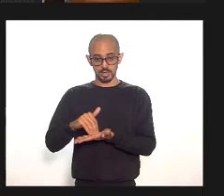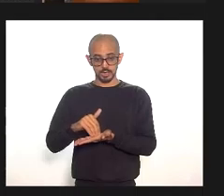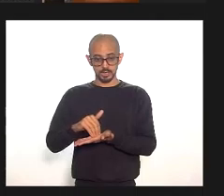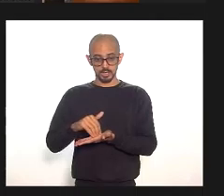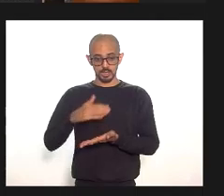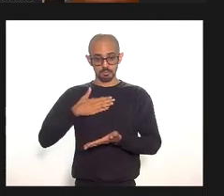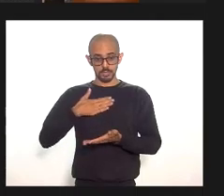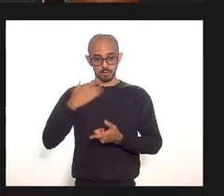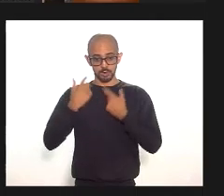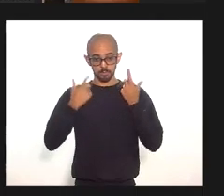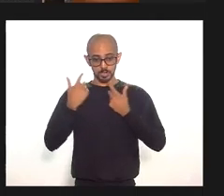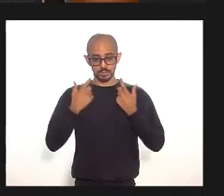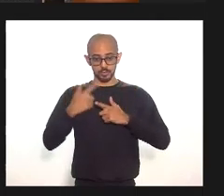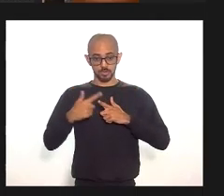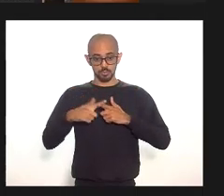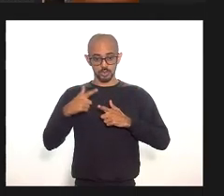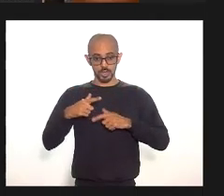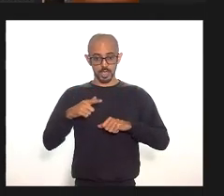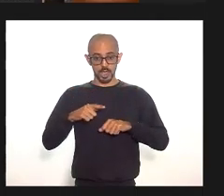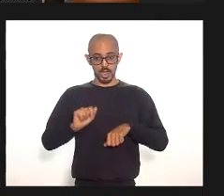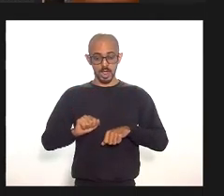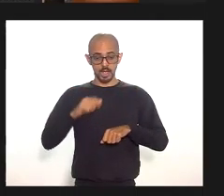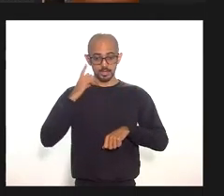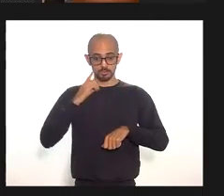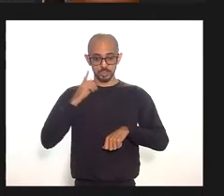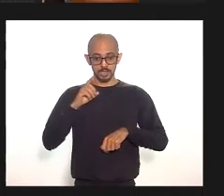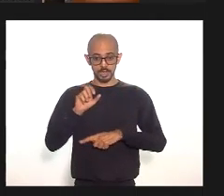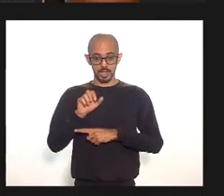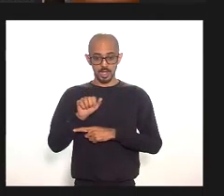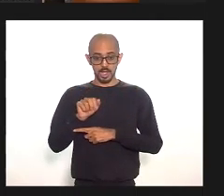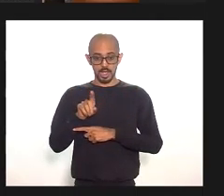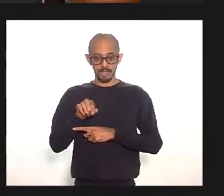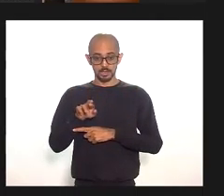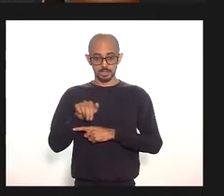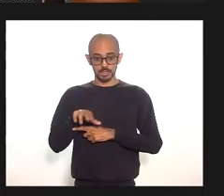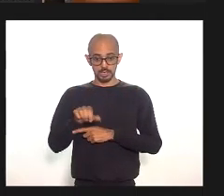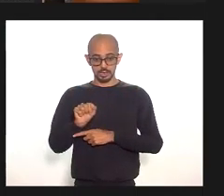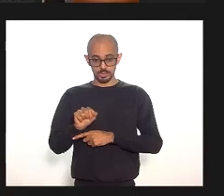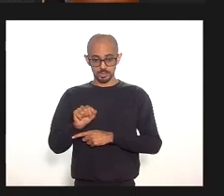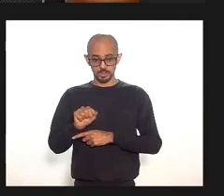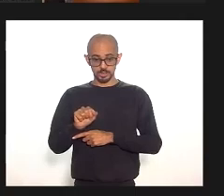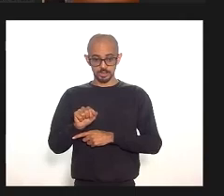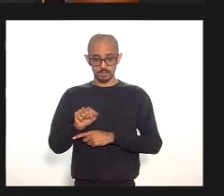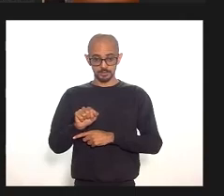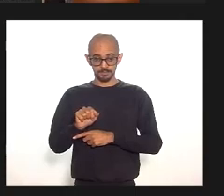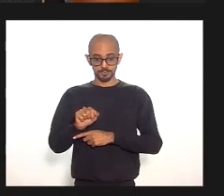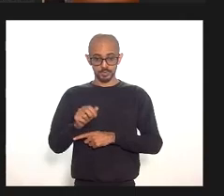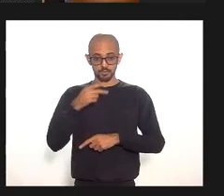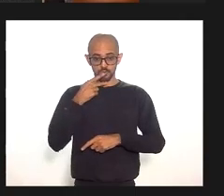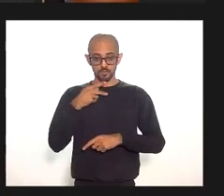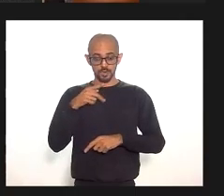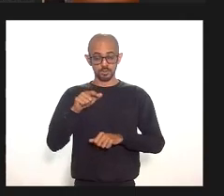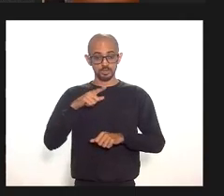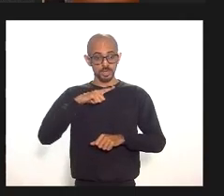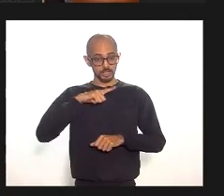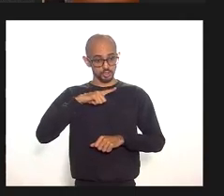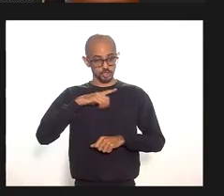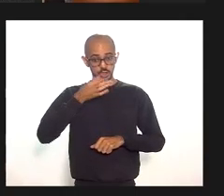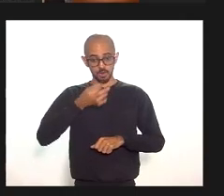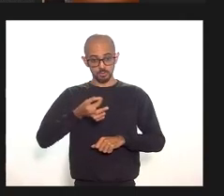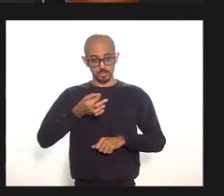é que a deputada Adriana Baltazar fez uma observação que já tinha em suas mãos o parecer da Secretaria